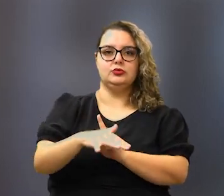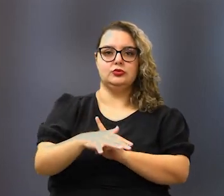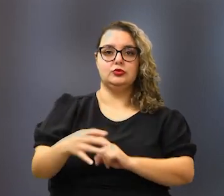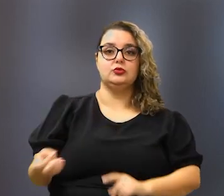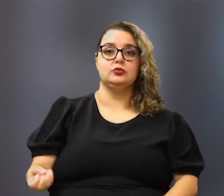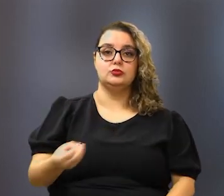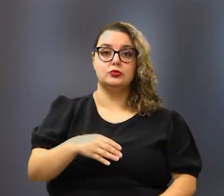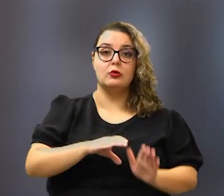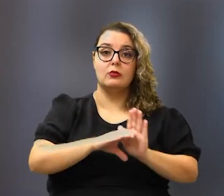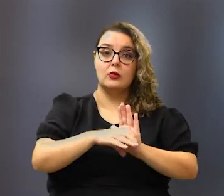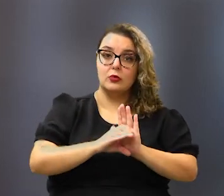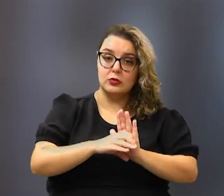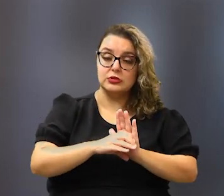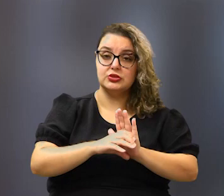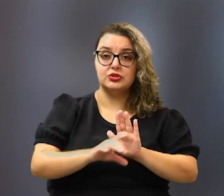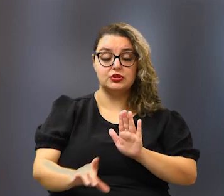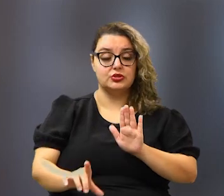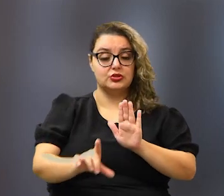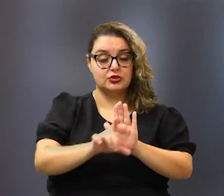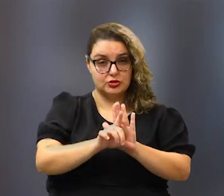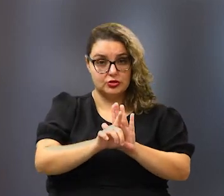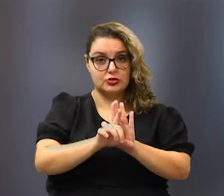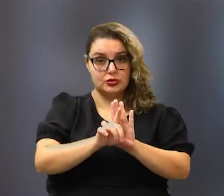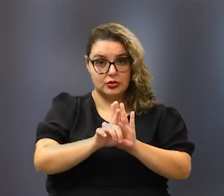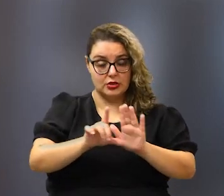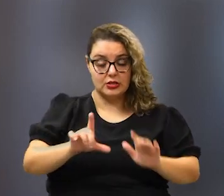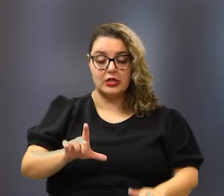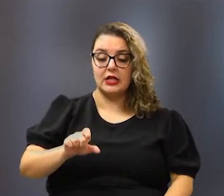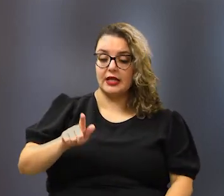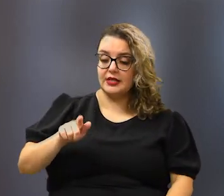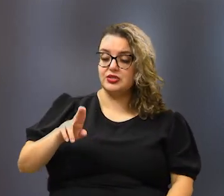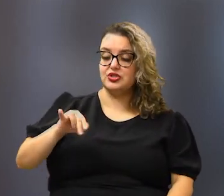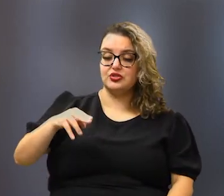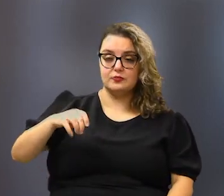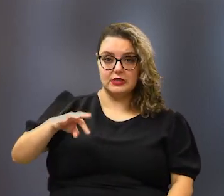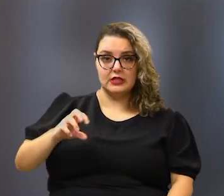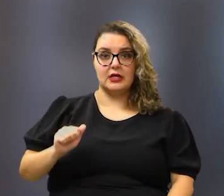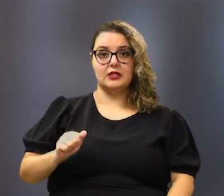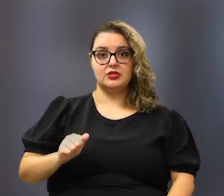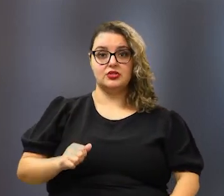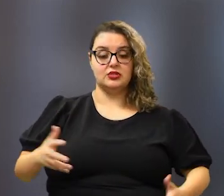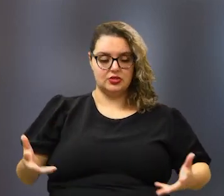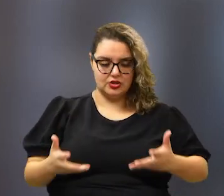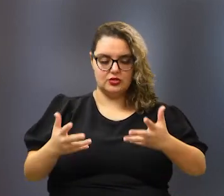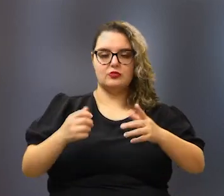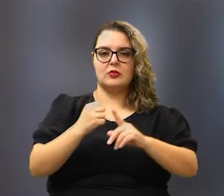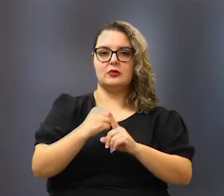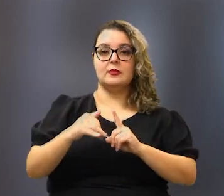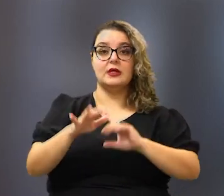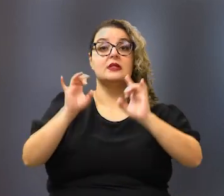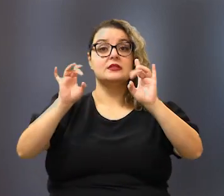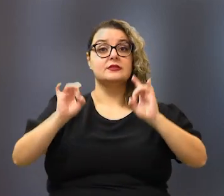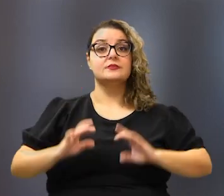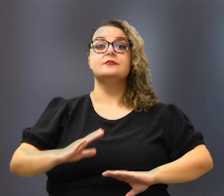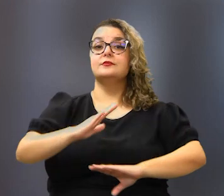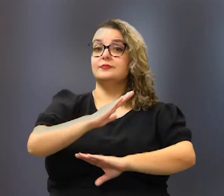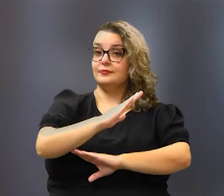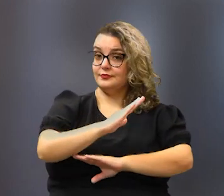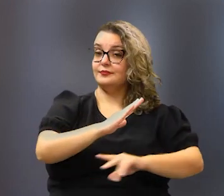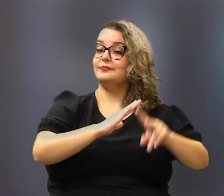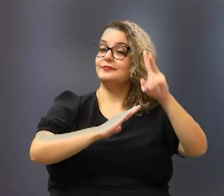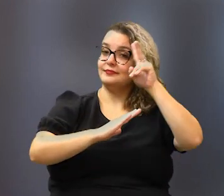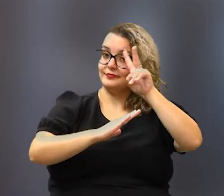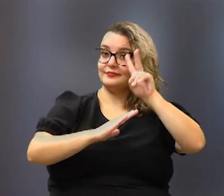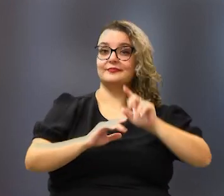novo conceito de legitimidade e de engajamento social, em especial na história da Câmara de